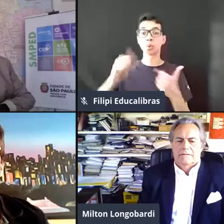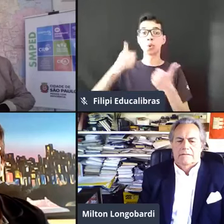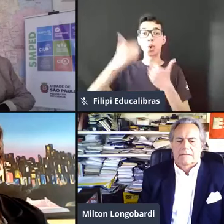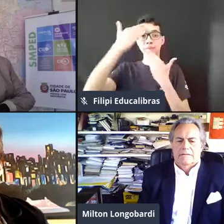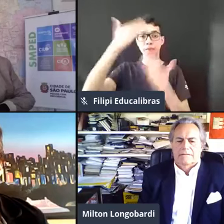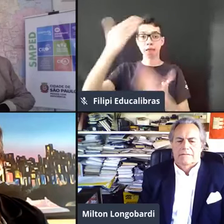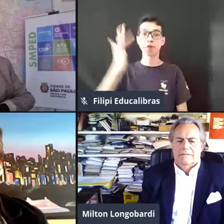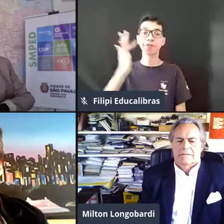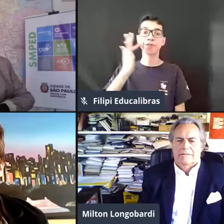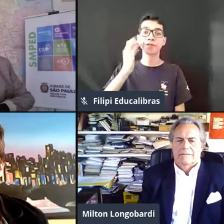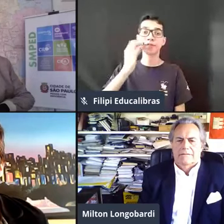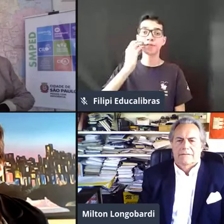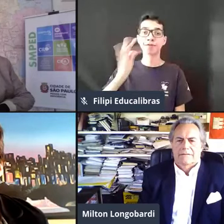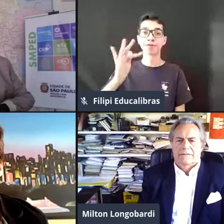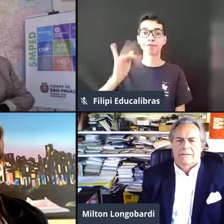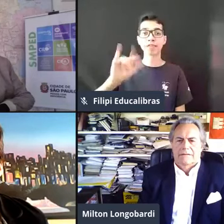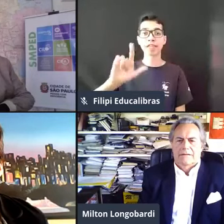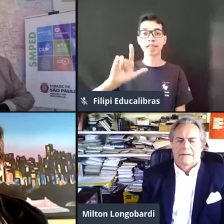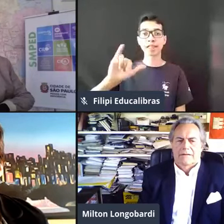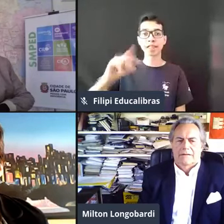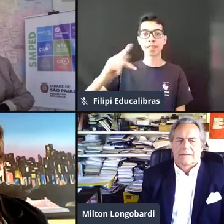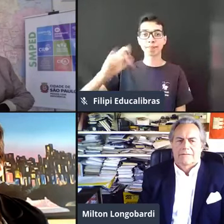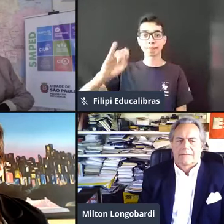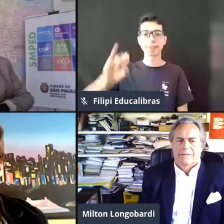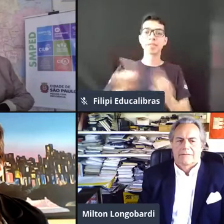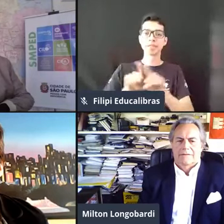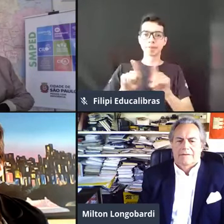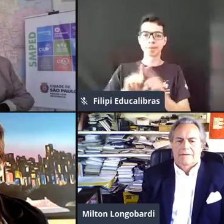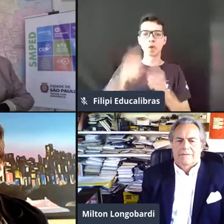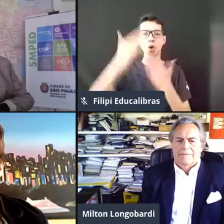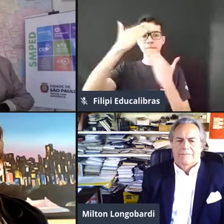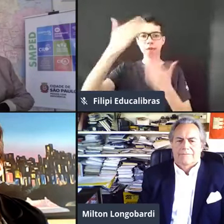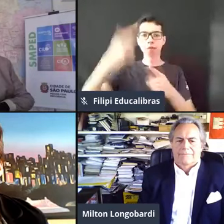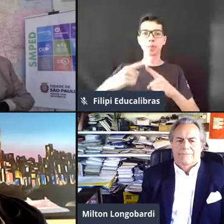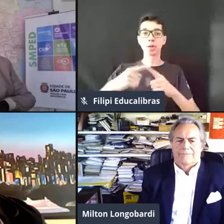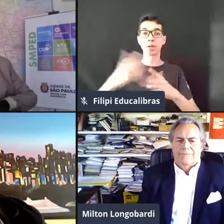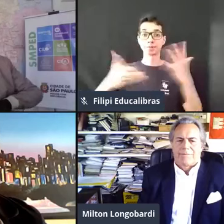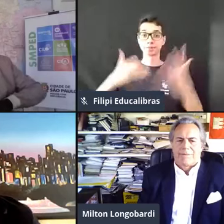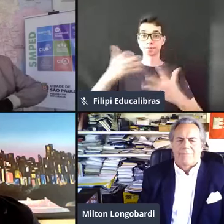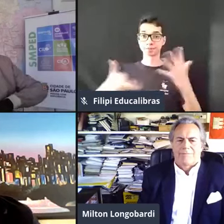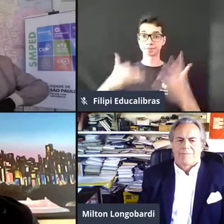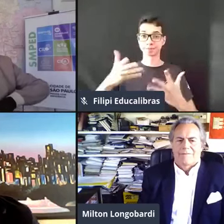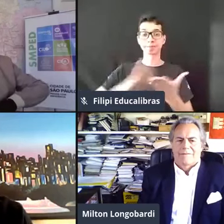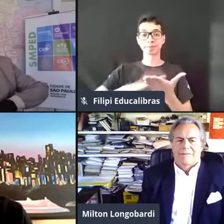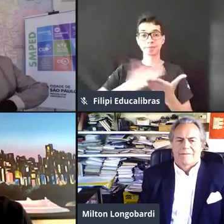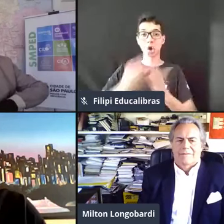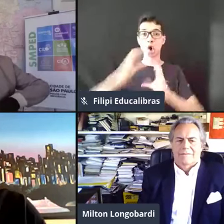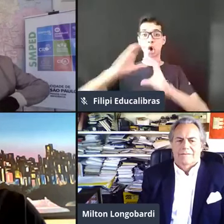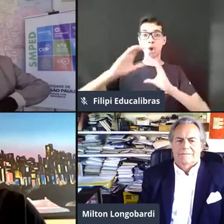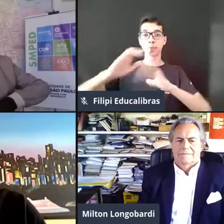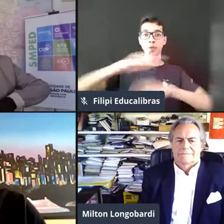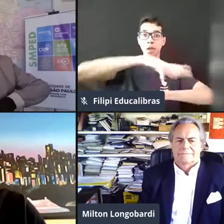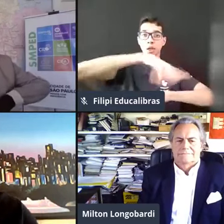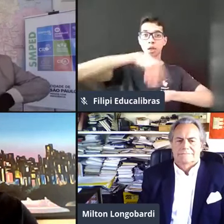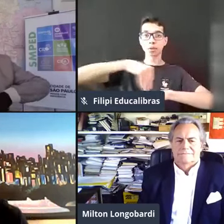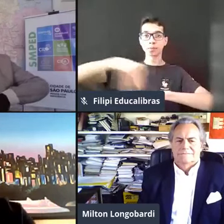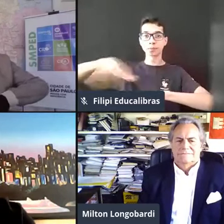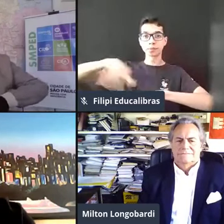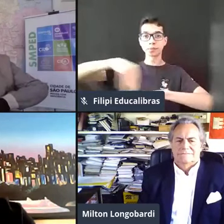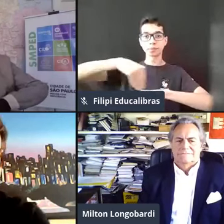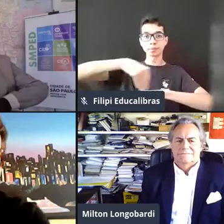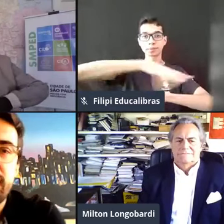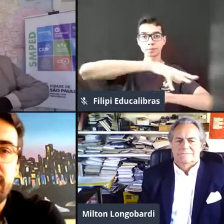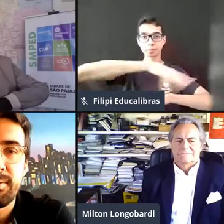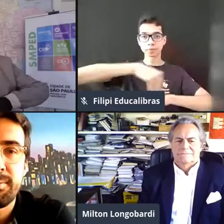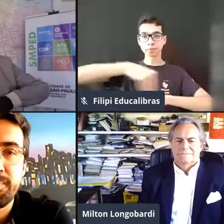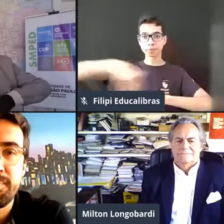Felipe aí, valeu pela intermediação. E é isso. Eu sugiro vocês e quem